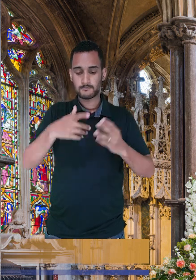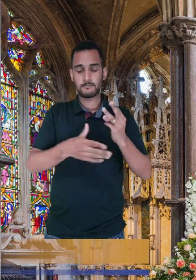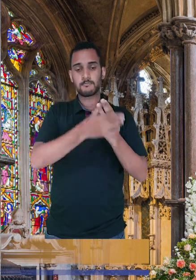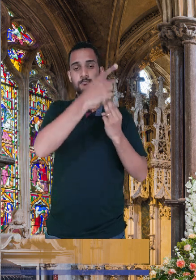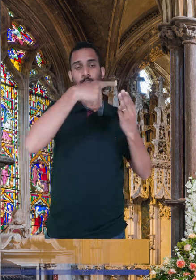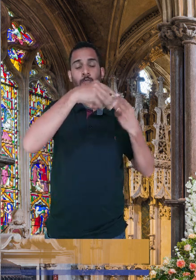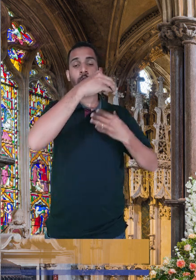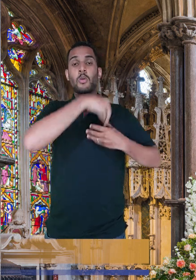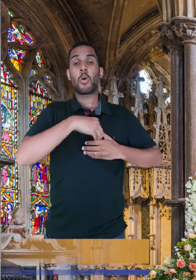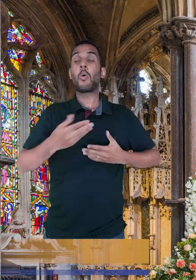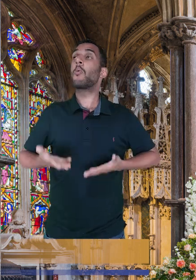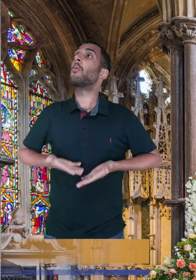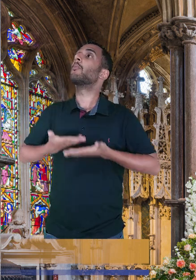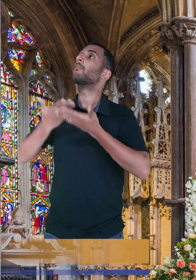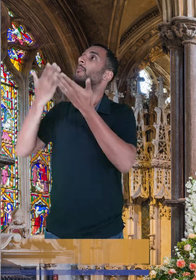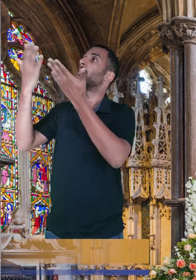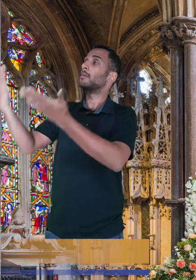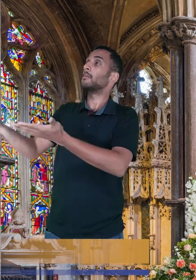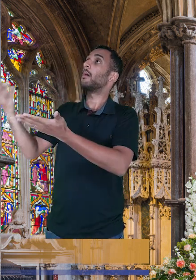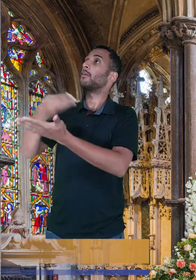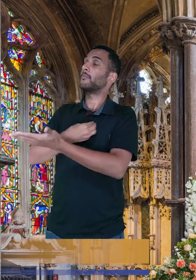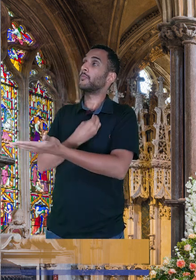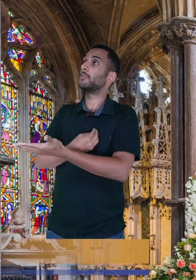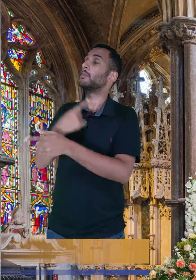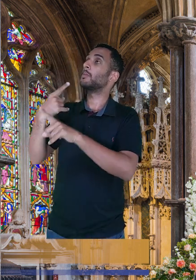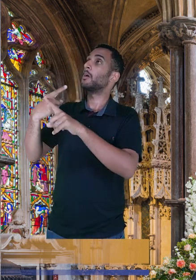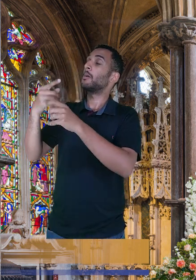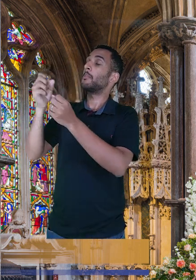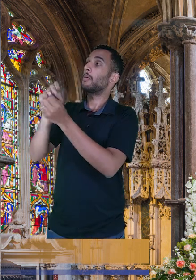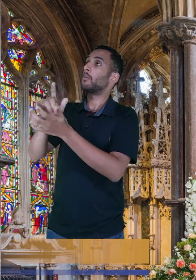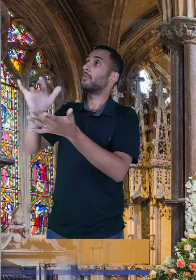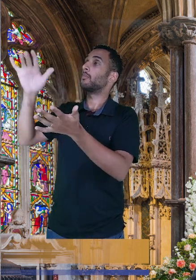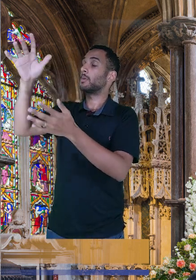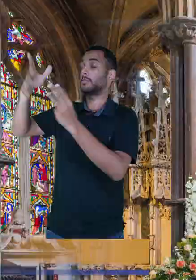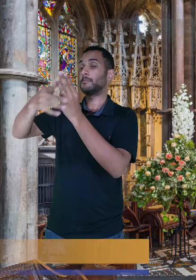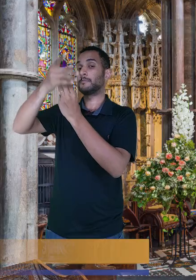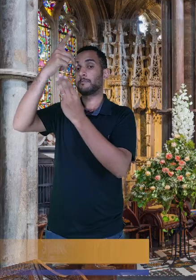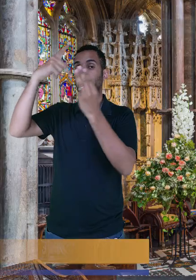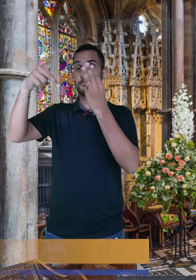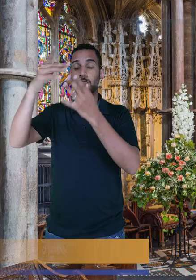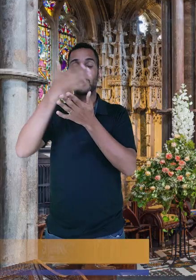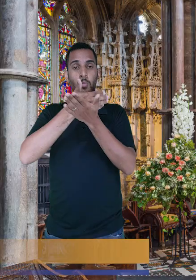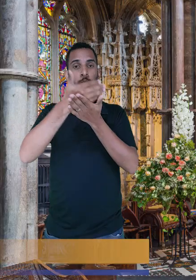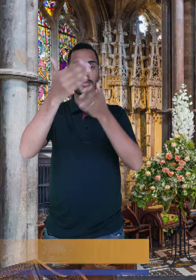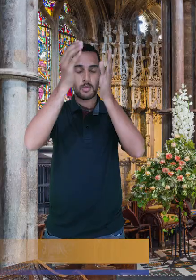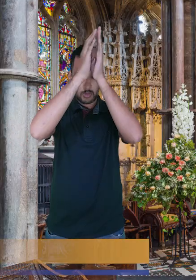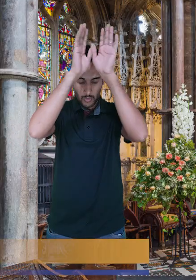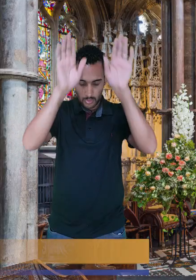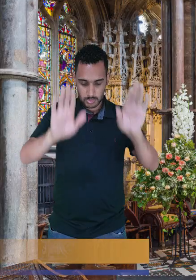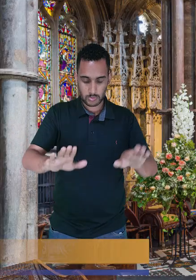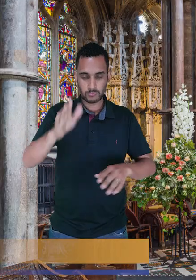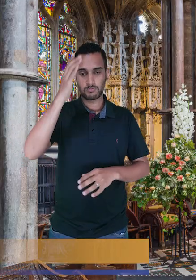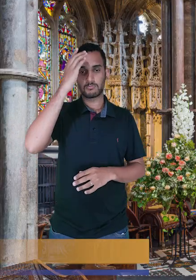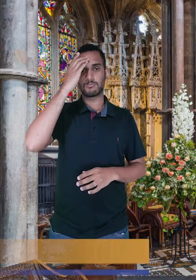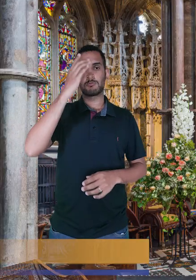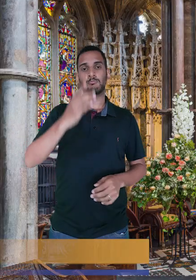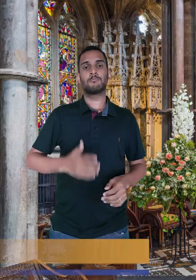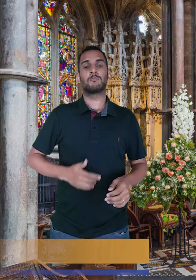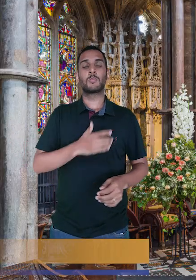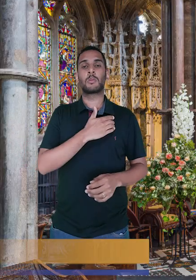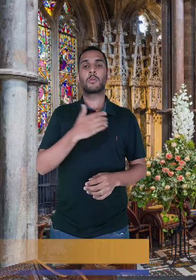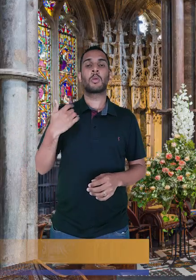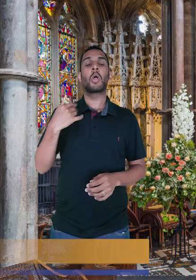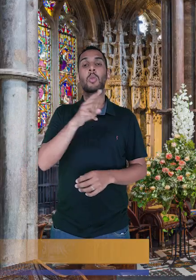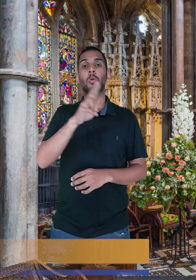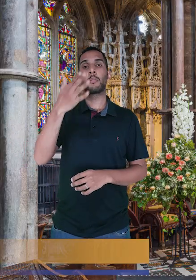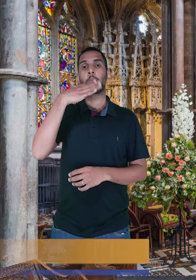oferecer sempre como hóstia de louvor para a glória da Santíssima Trindade. Ao começar a adoração, fazendo o sinal